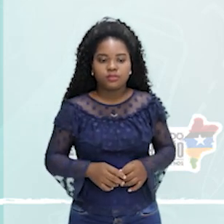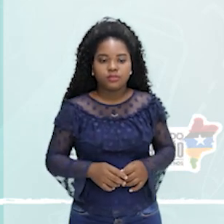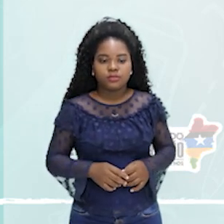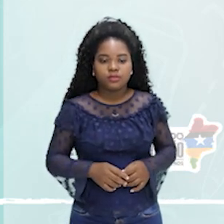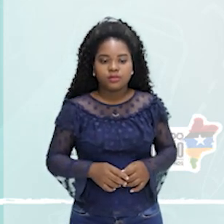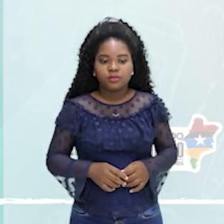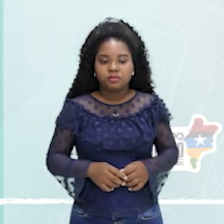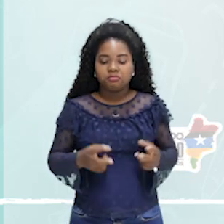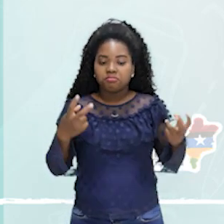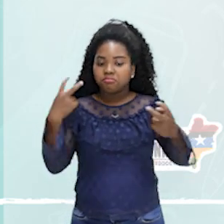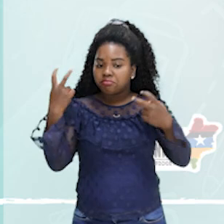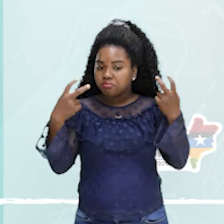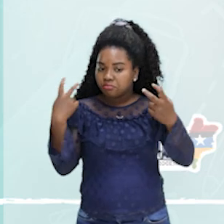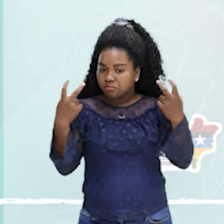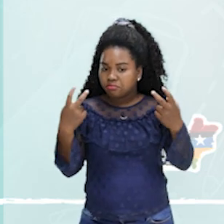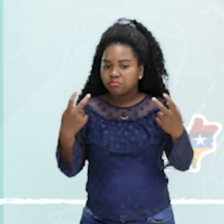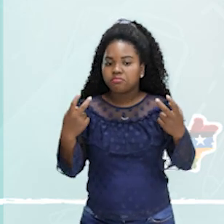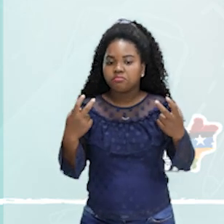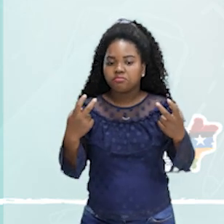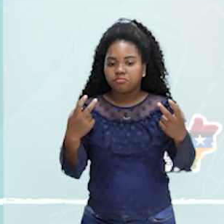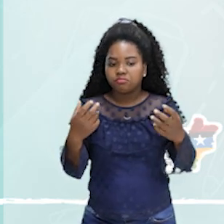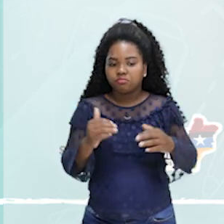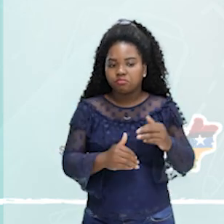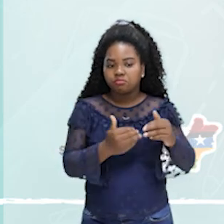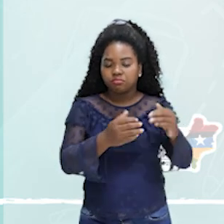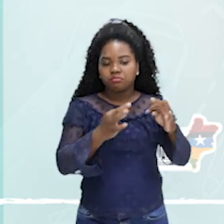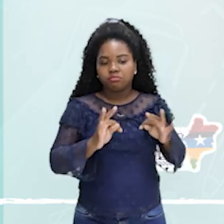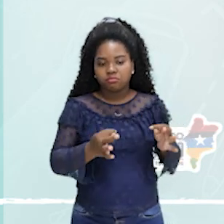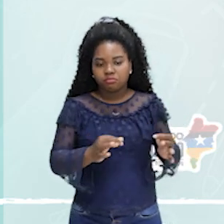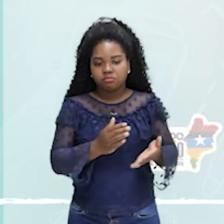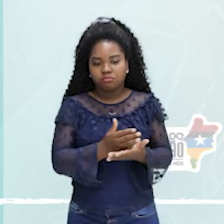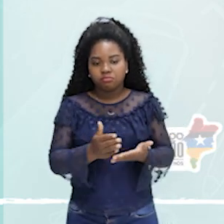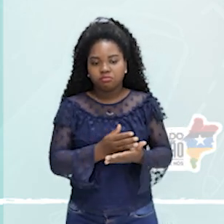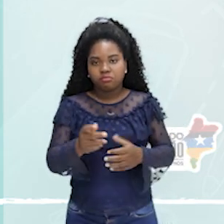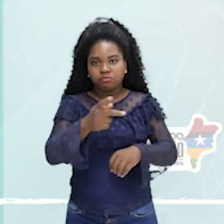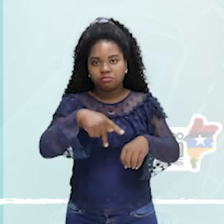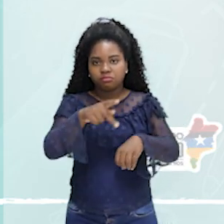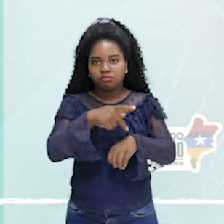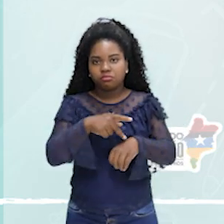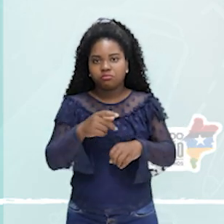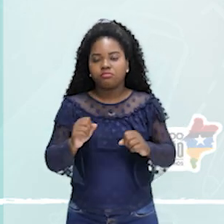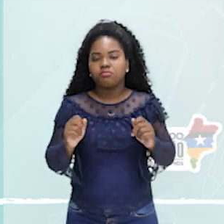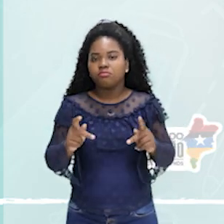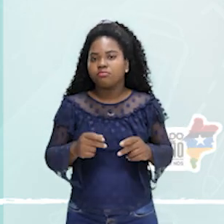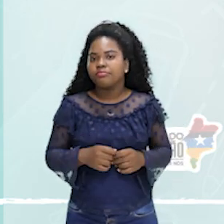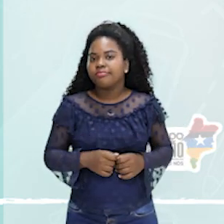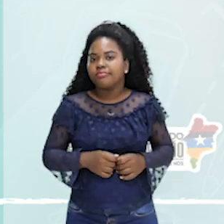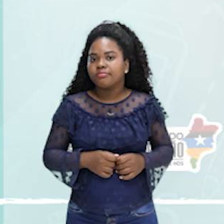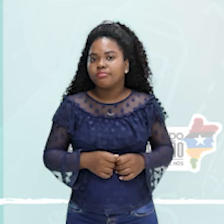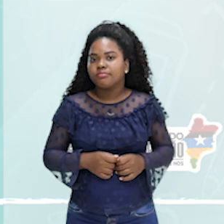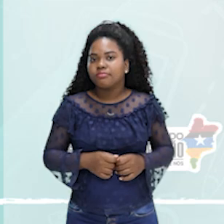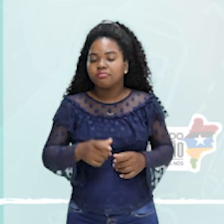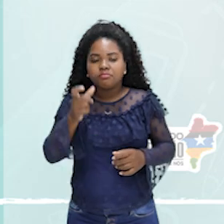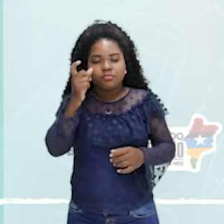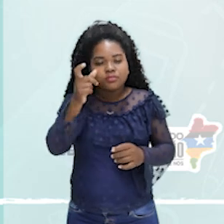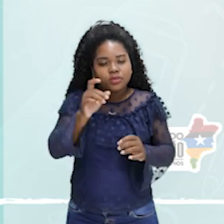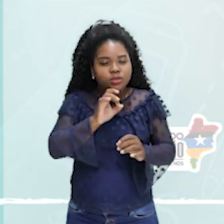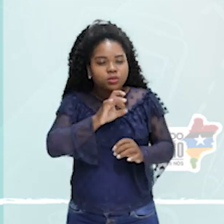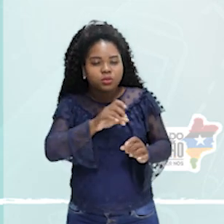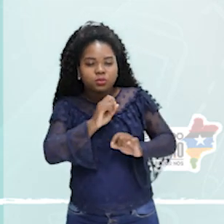que não se preocupa, também dizendo, com a falta de desenvolvimento tecnológico em alguns países. O interesse é